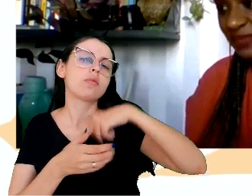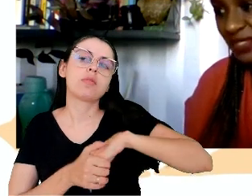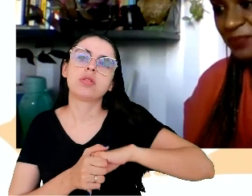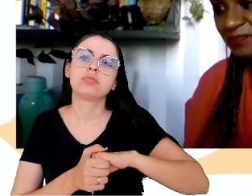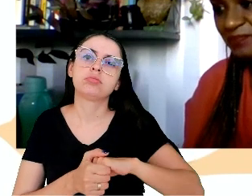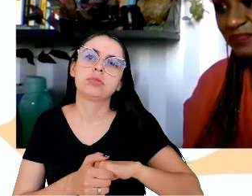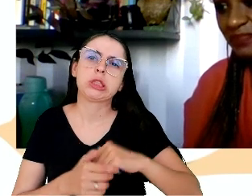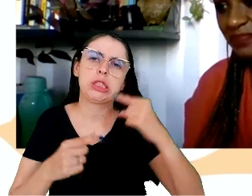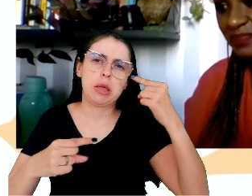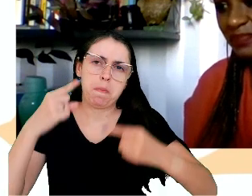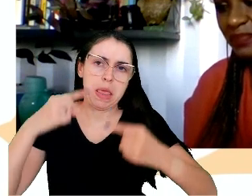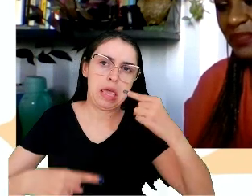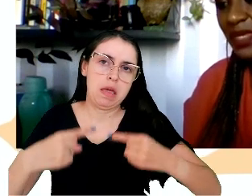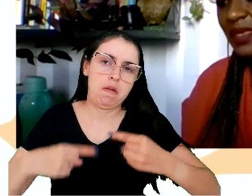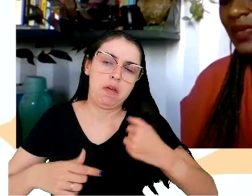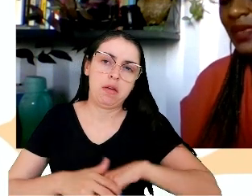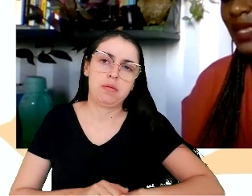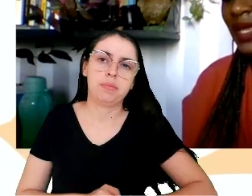ter briga feia.